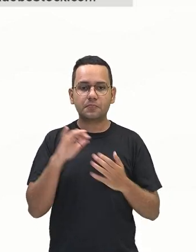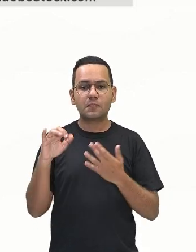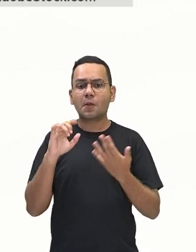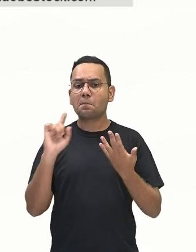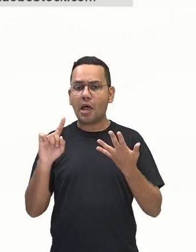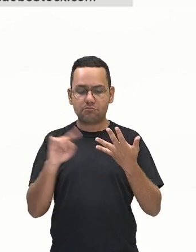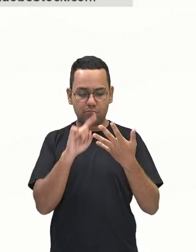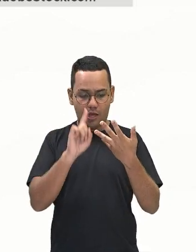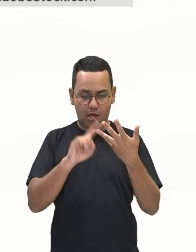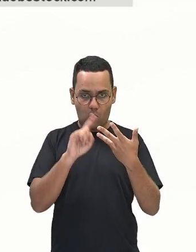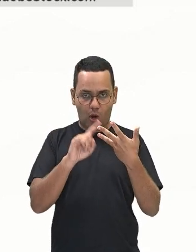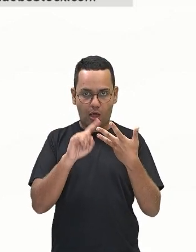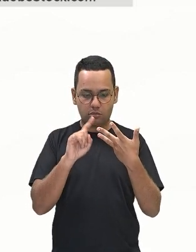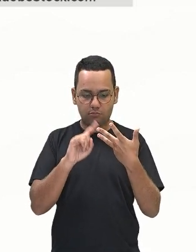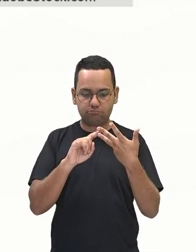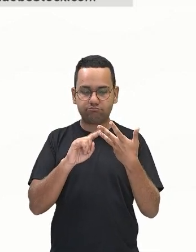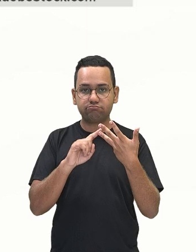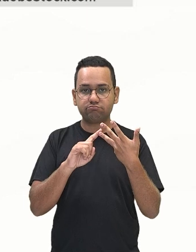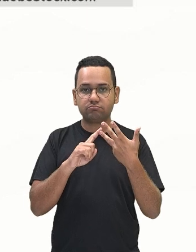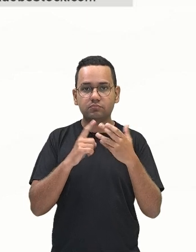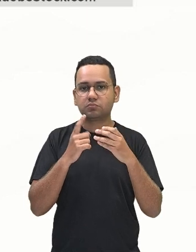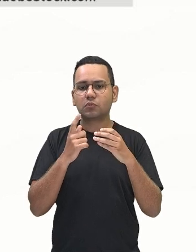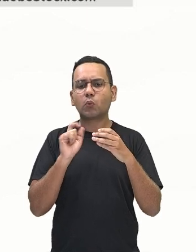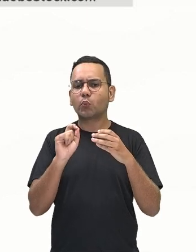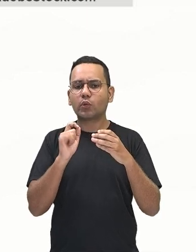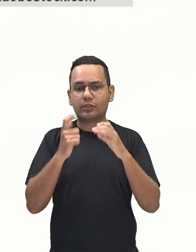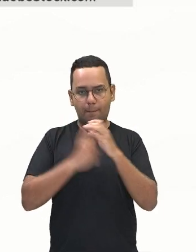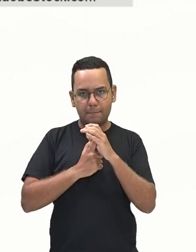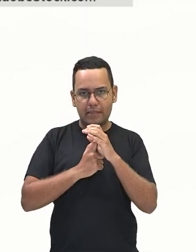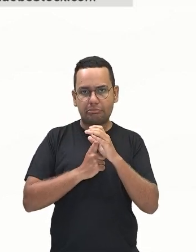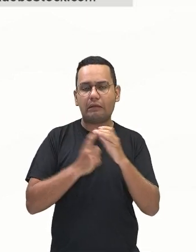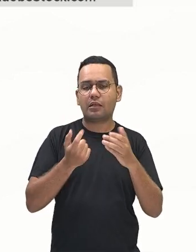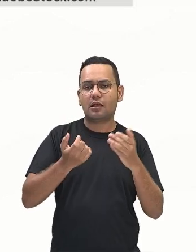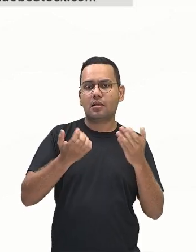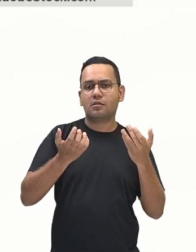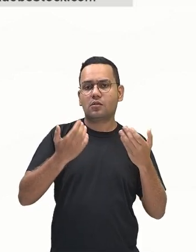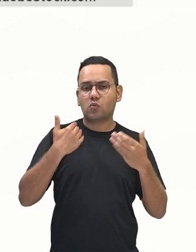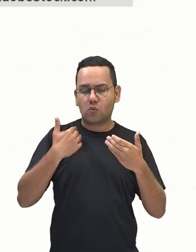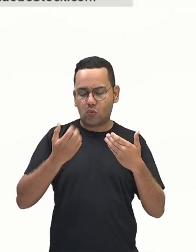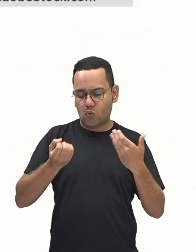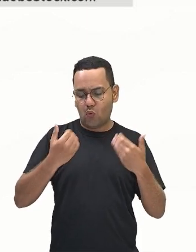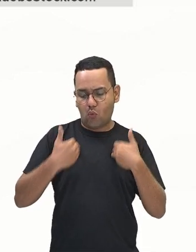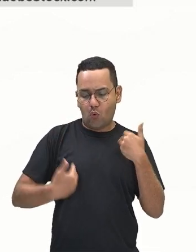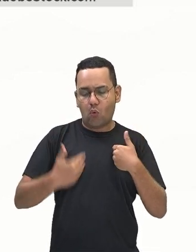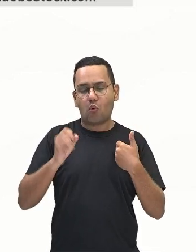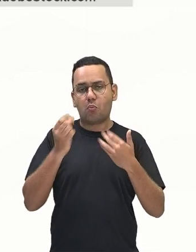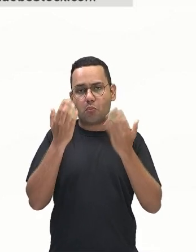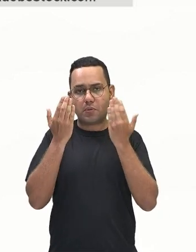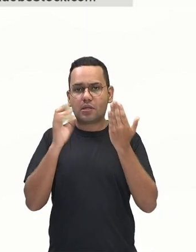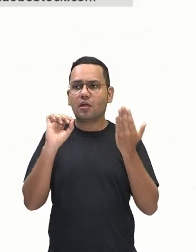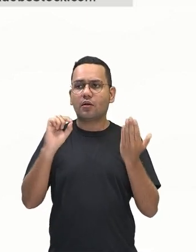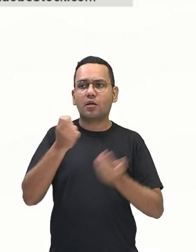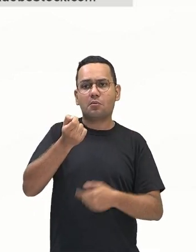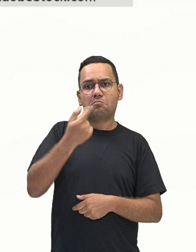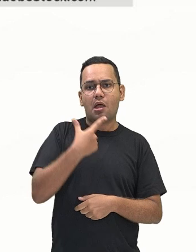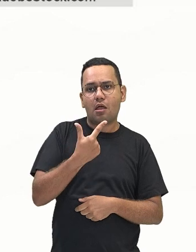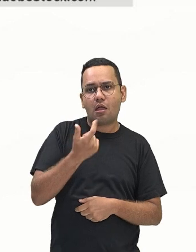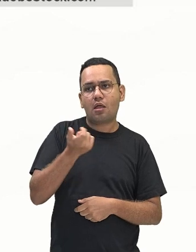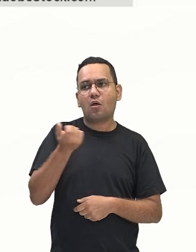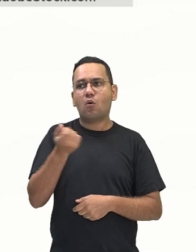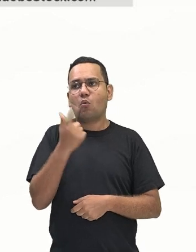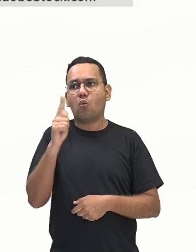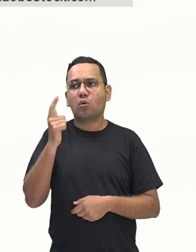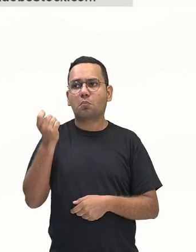física e psicológica, ela não é quando você toma um medicamento ou dois, é quando você